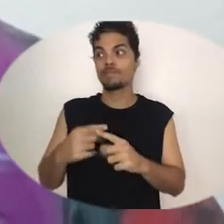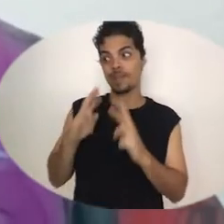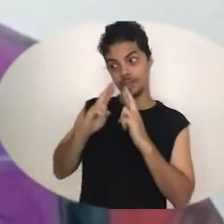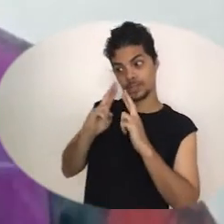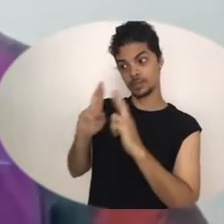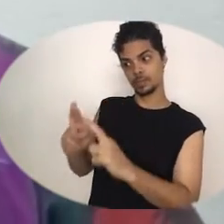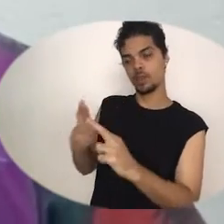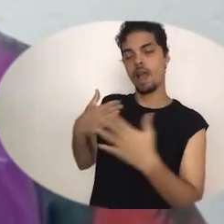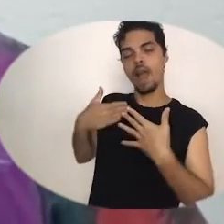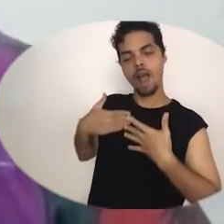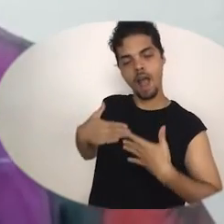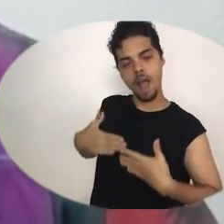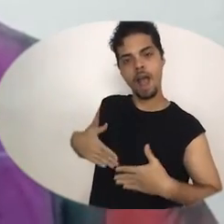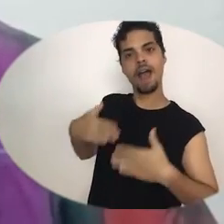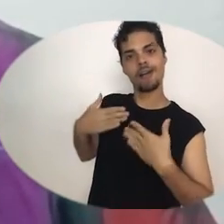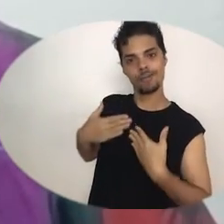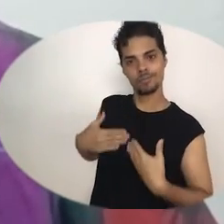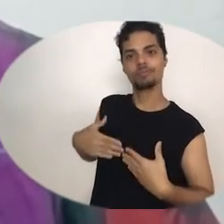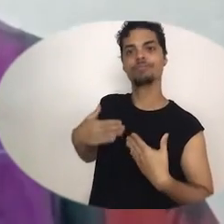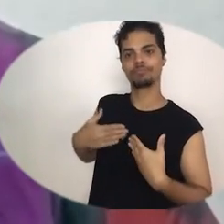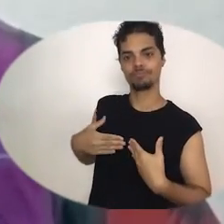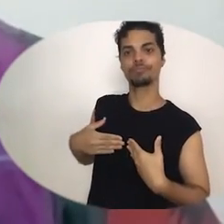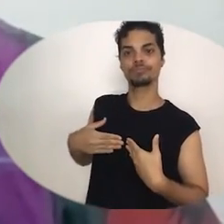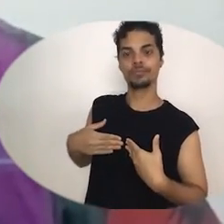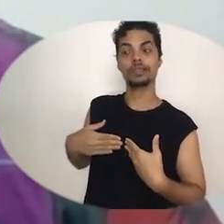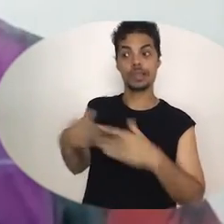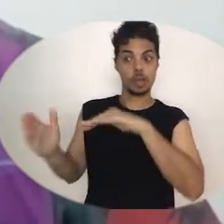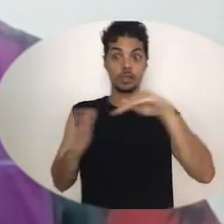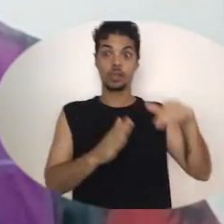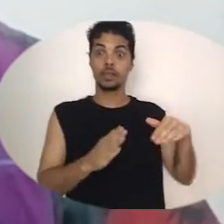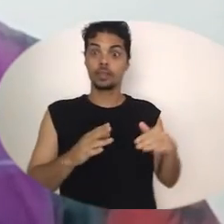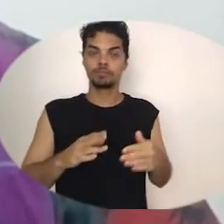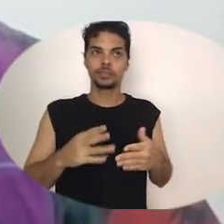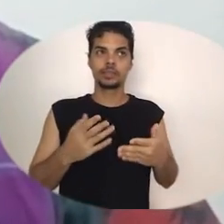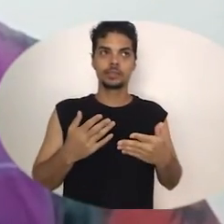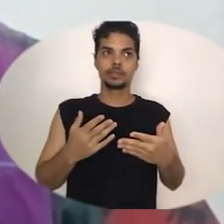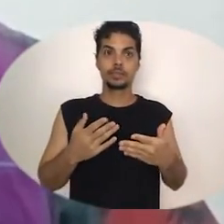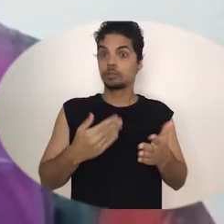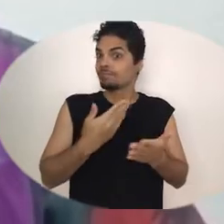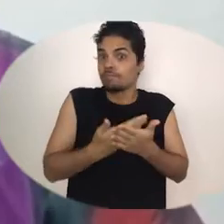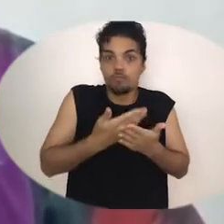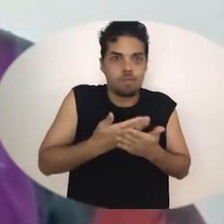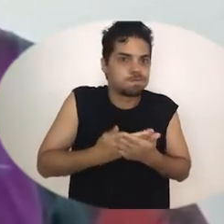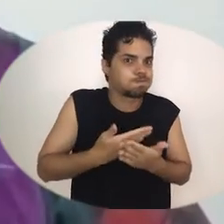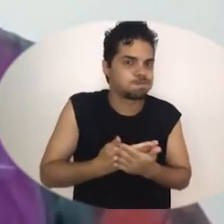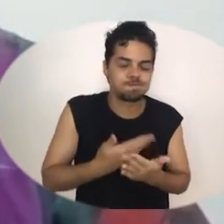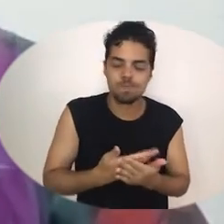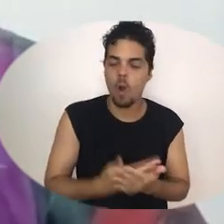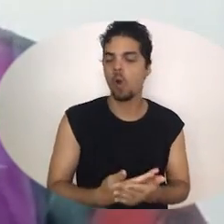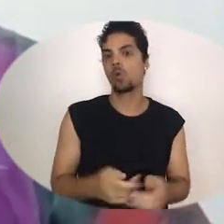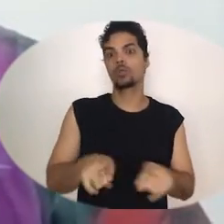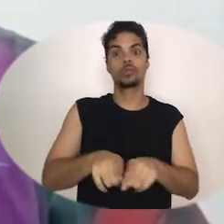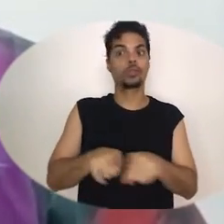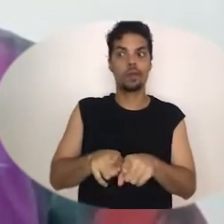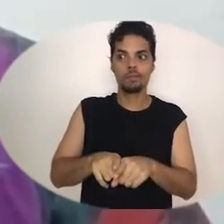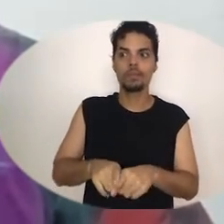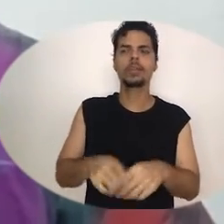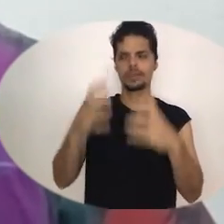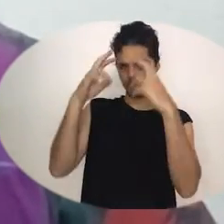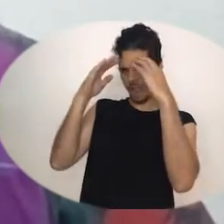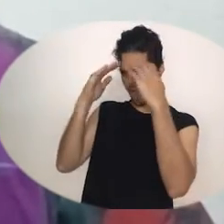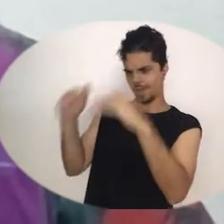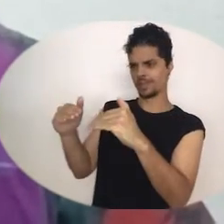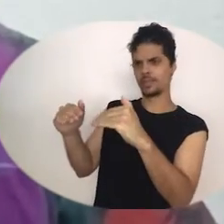que é ser professora, porque é estudar muito, é planejar, é corrigir prova, é ter